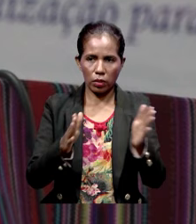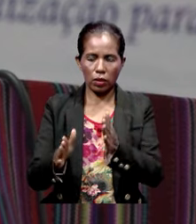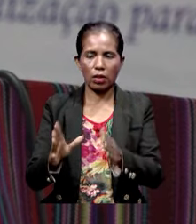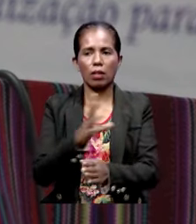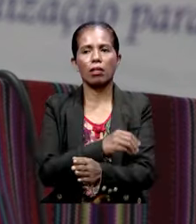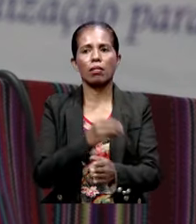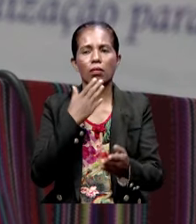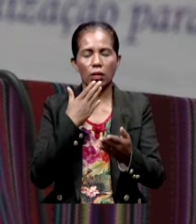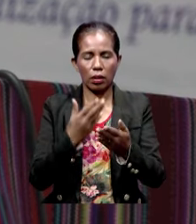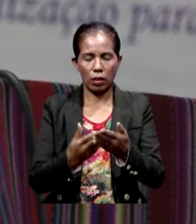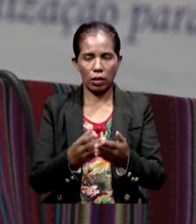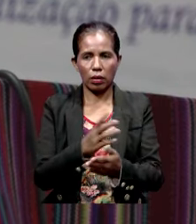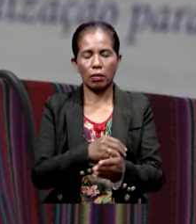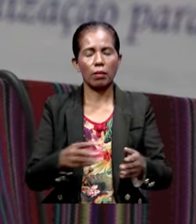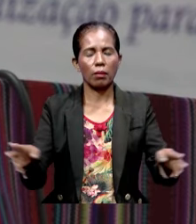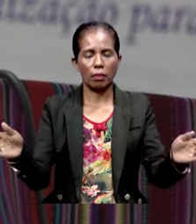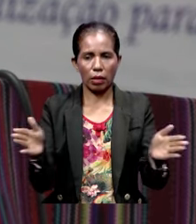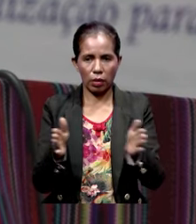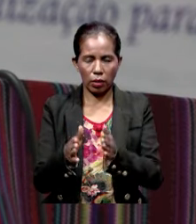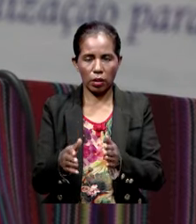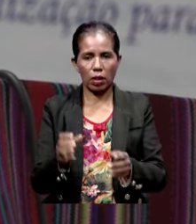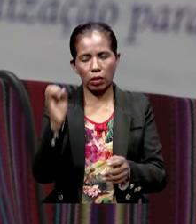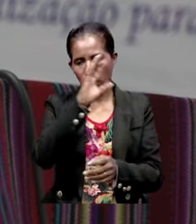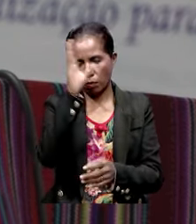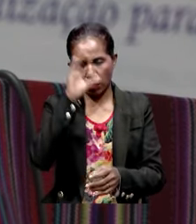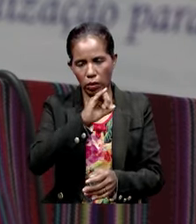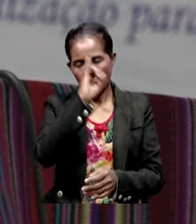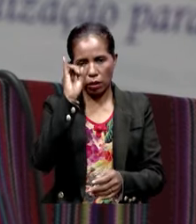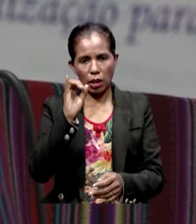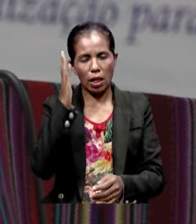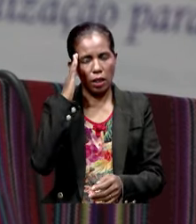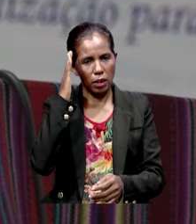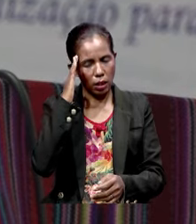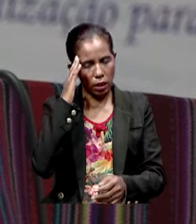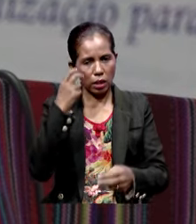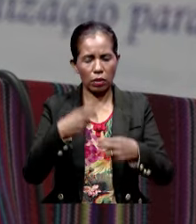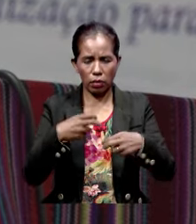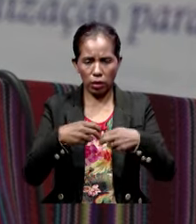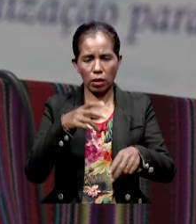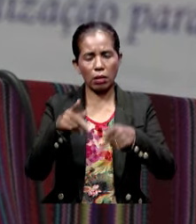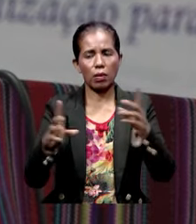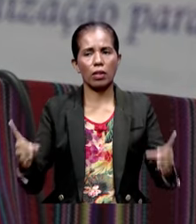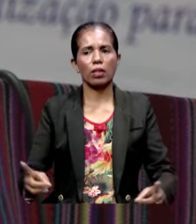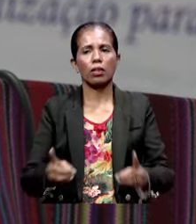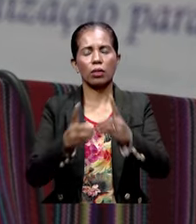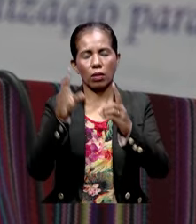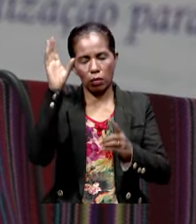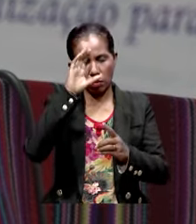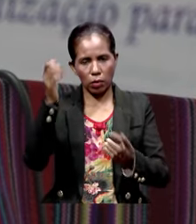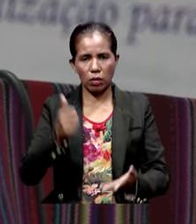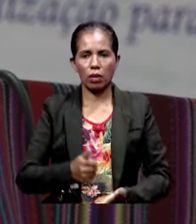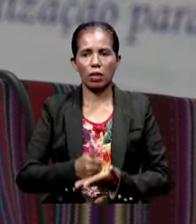burocracia, ponte para Cliu, a tu identifica desafio ser nebe povo enfrenta, onde busca